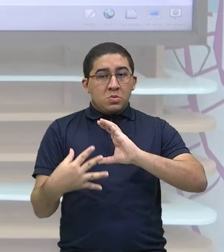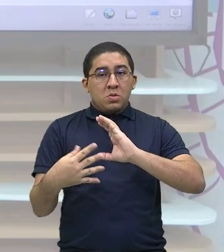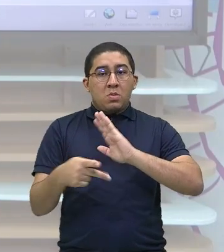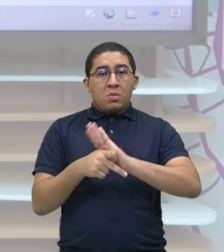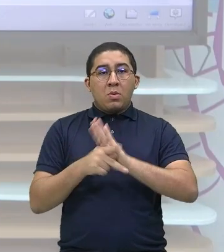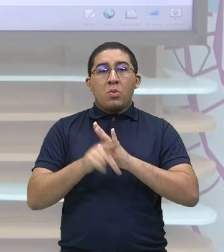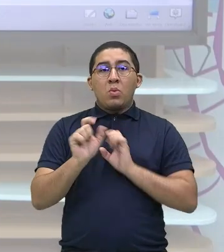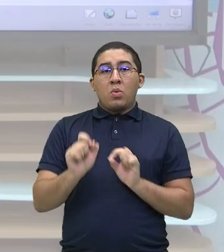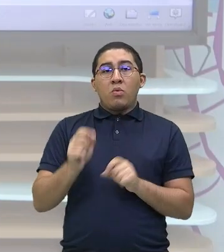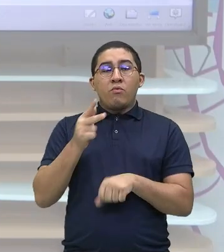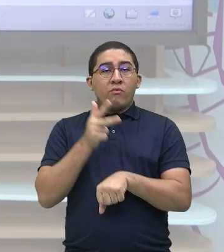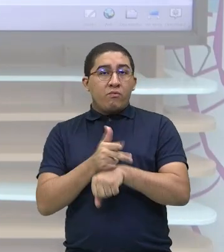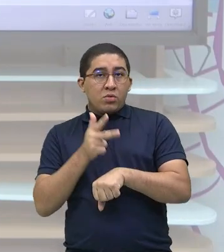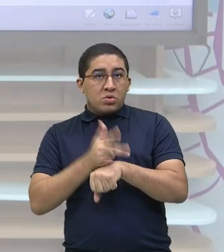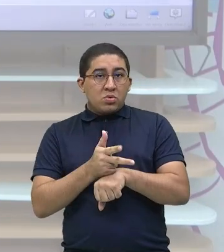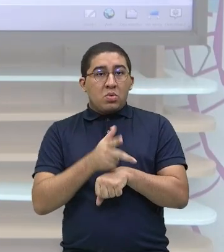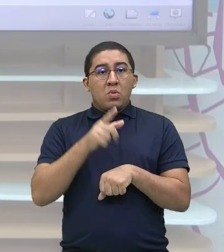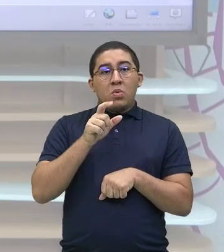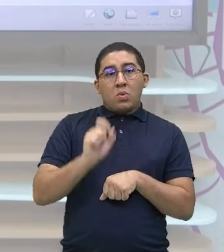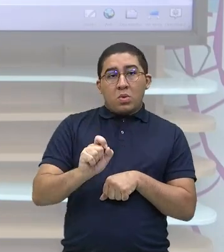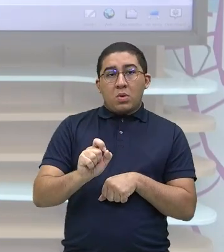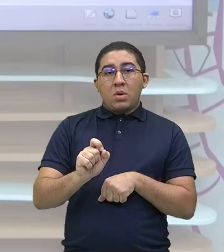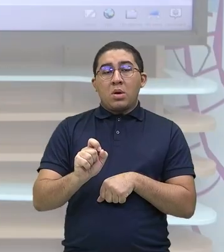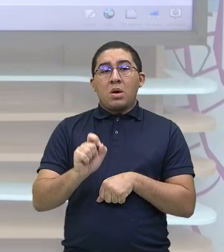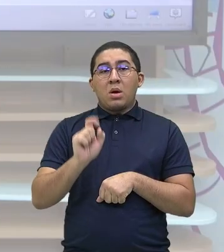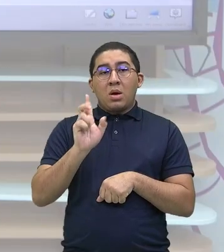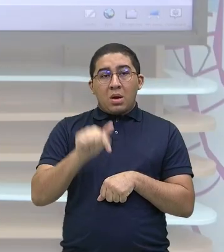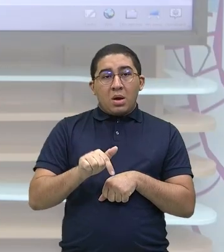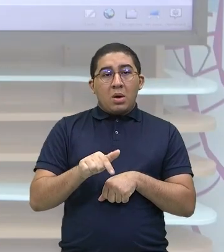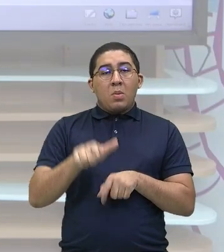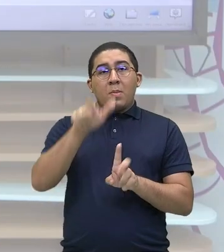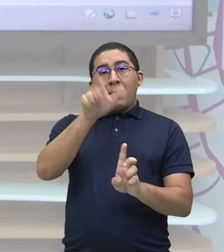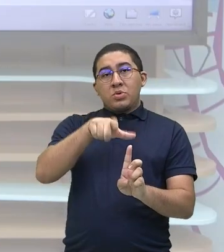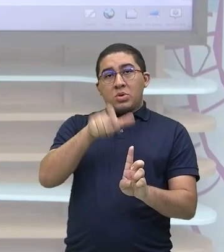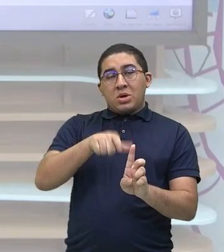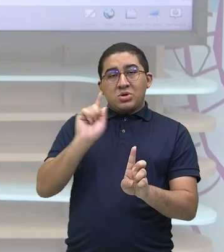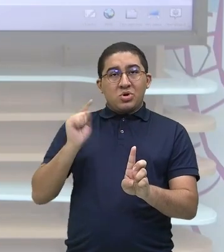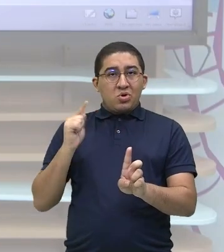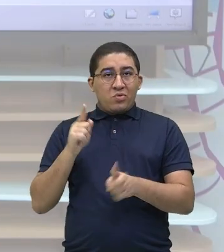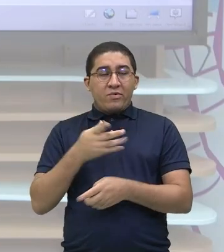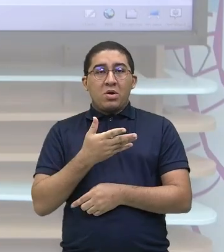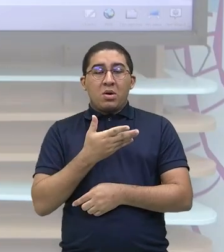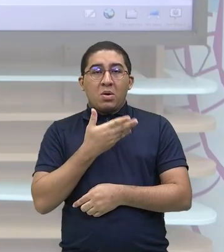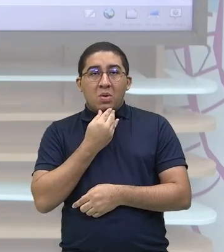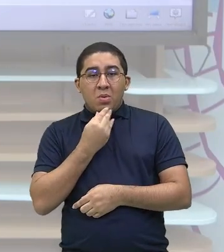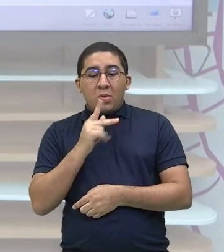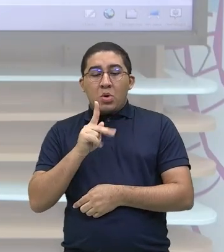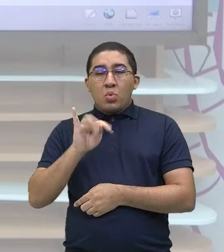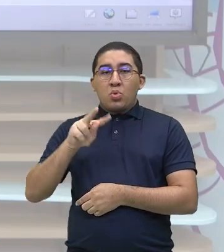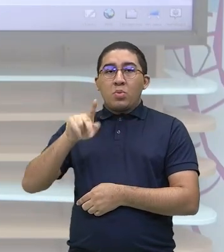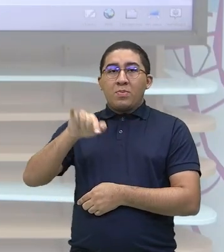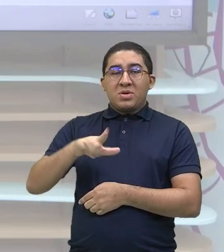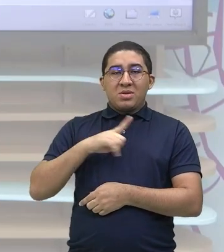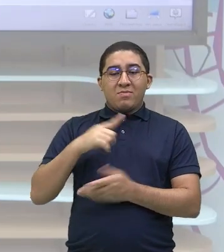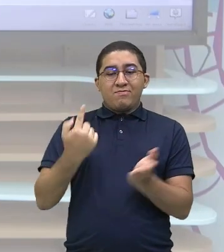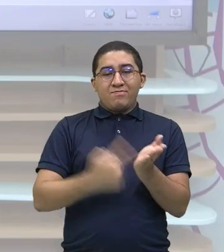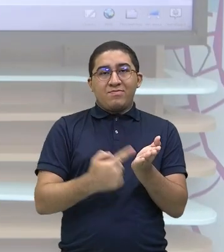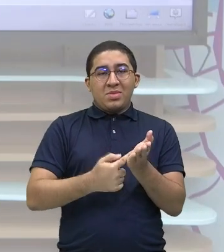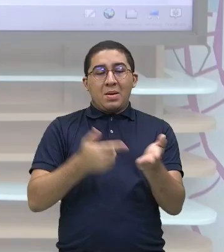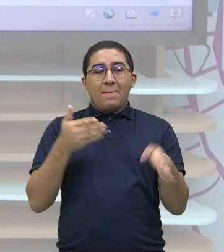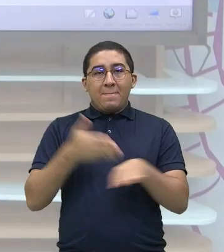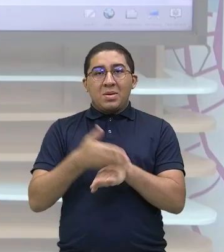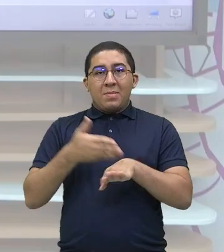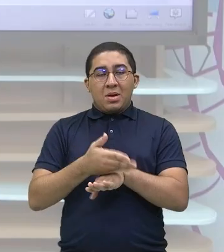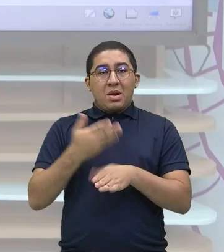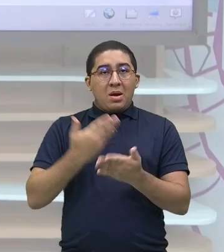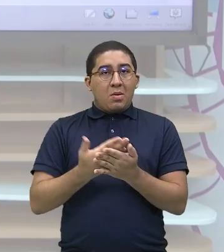assistir um vídeo com o nosso personagem da geografia, que é o Curumim. Vou convidar ele aqui para participar da nossa aula